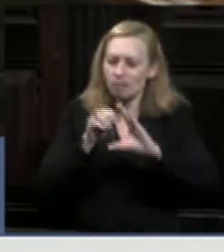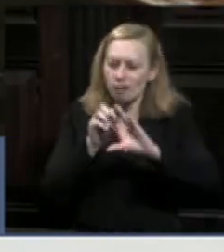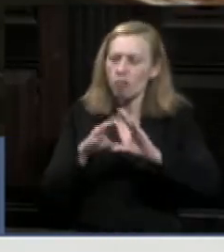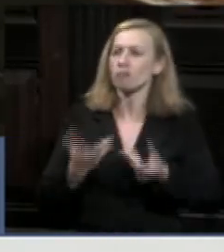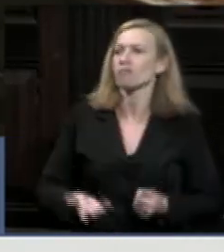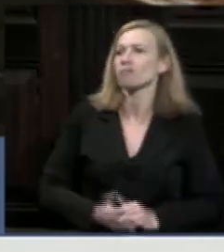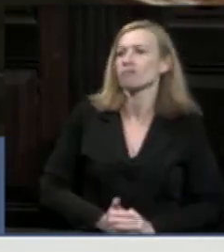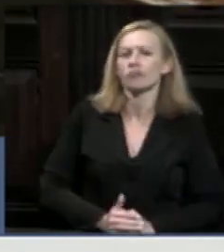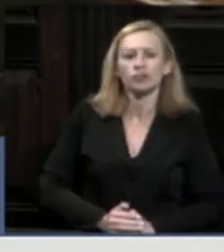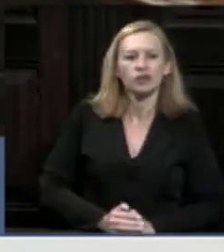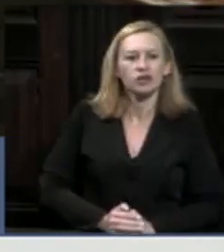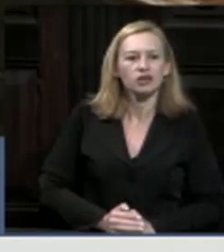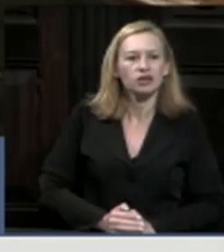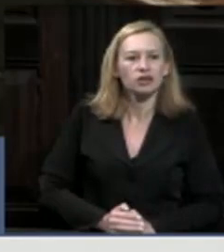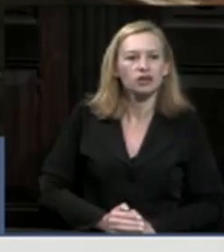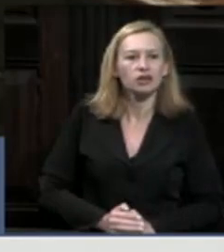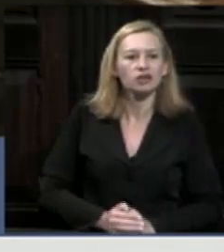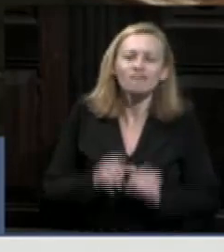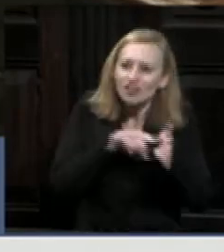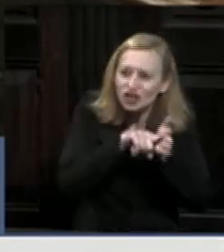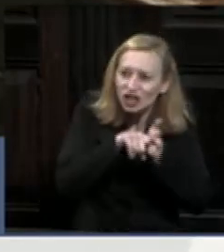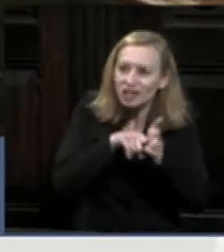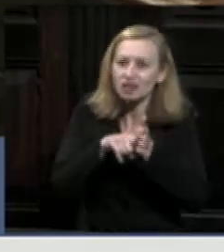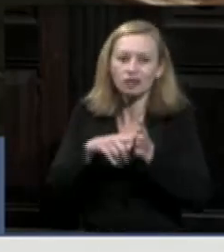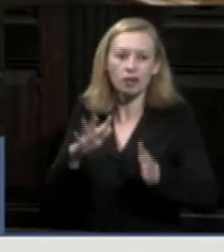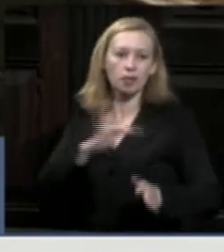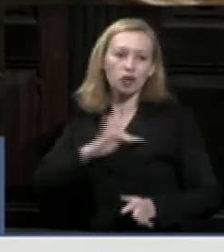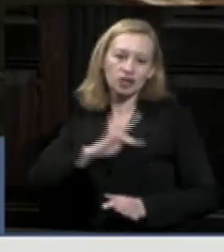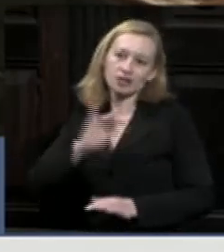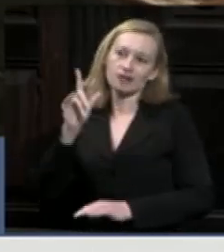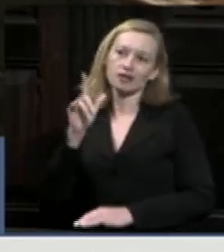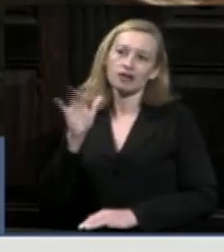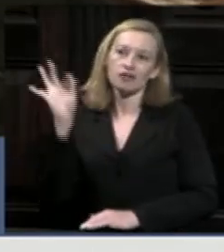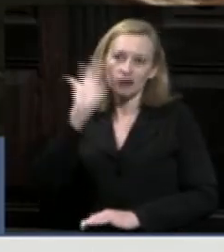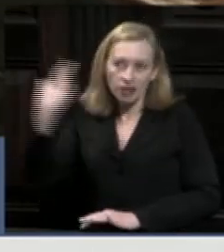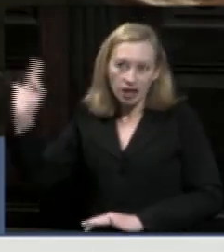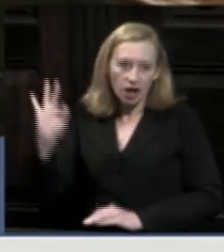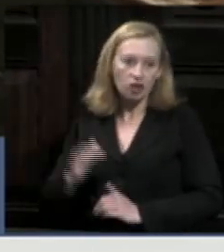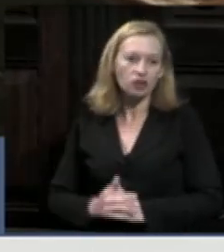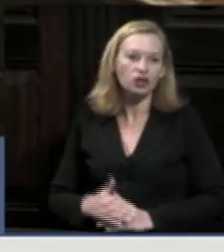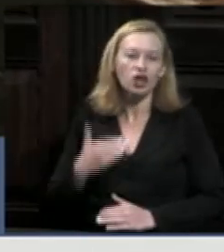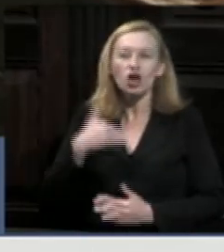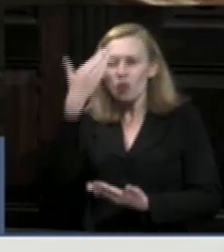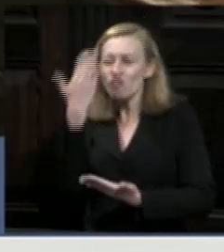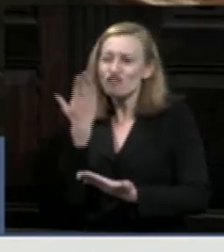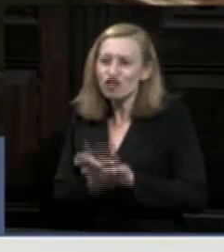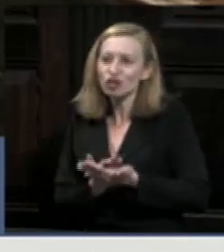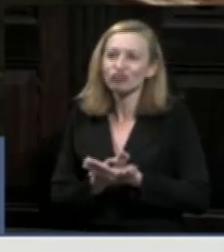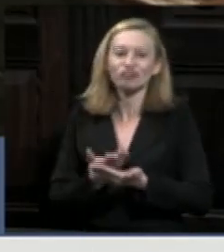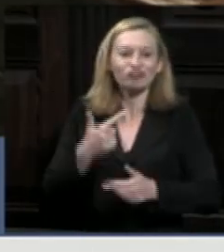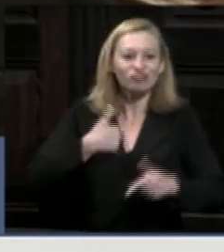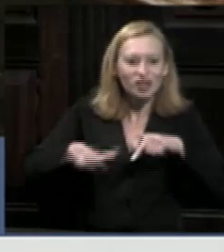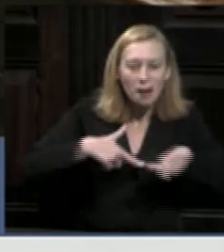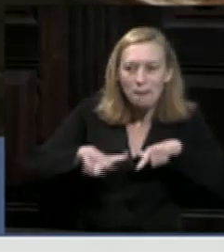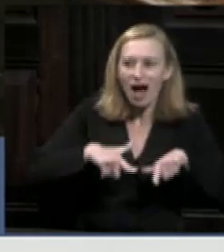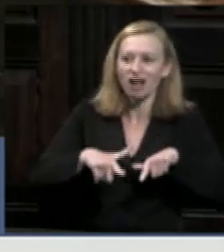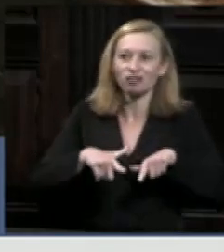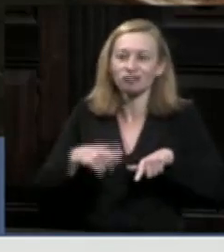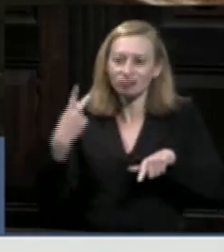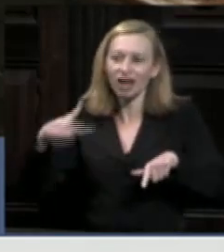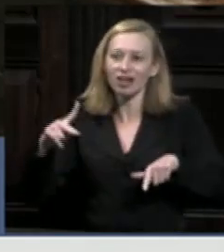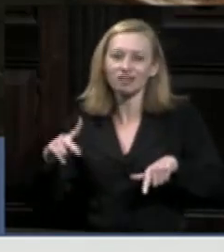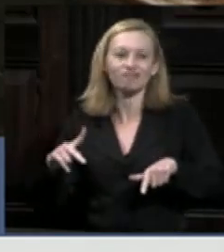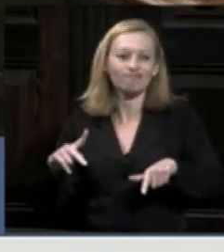a investigação também entregue à polícia federal confio muito no trabalho dele o trabalho de inteligência principalmente